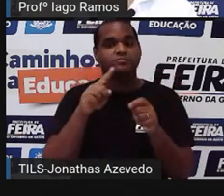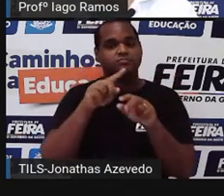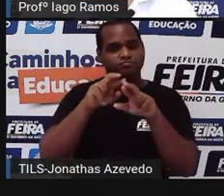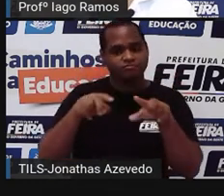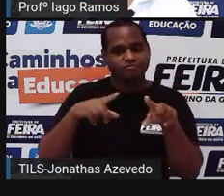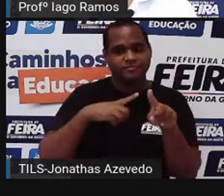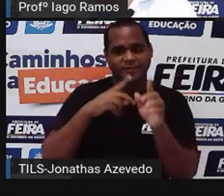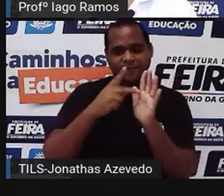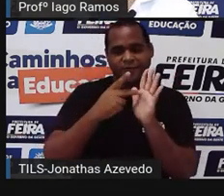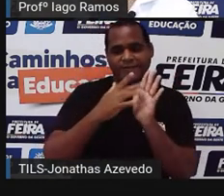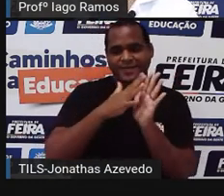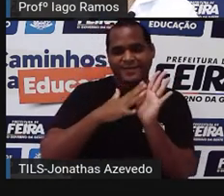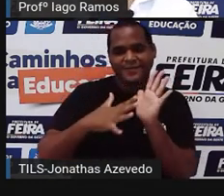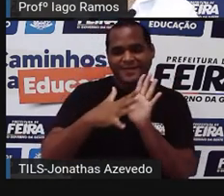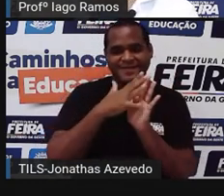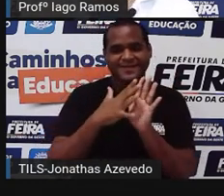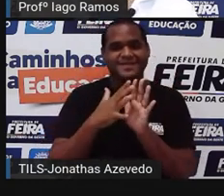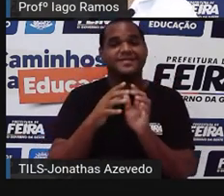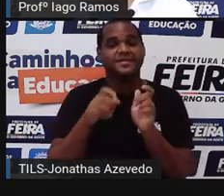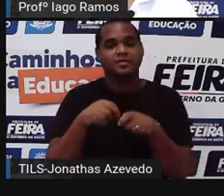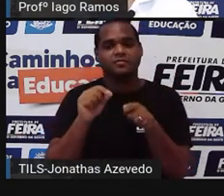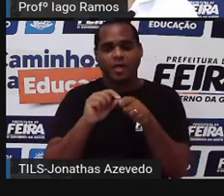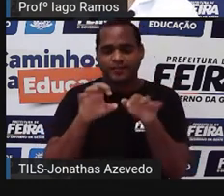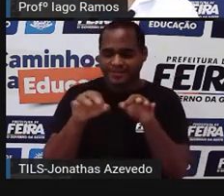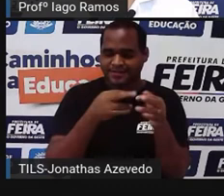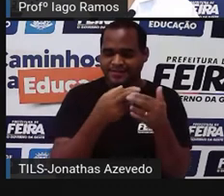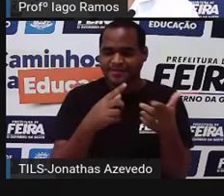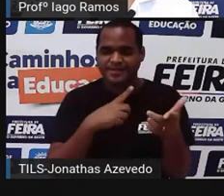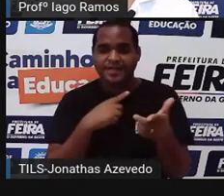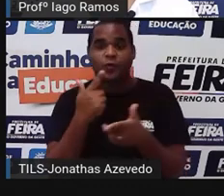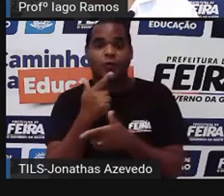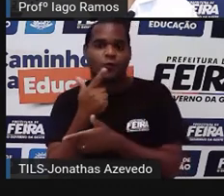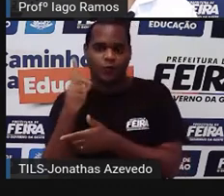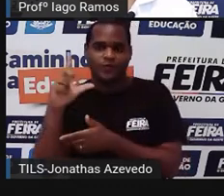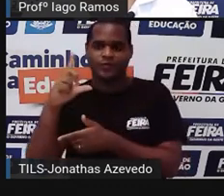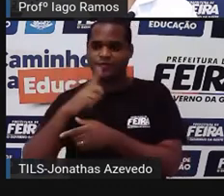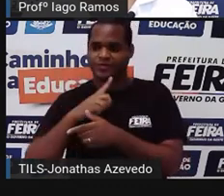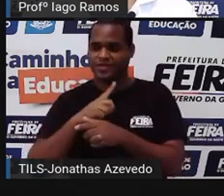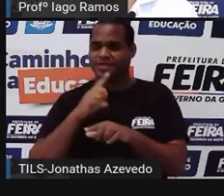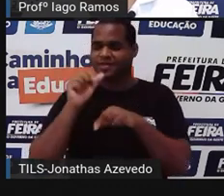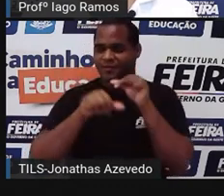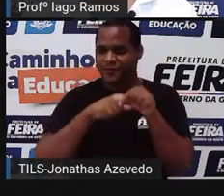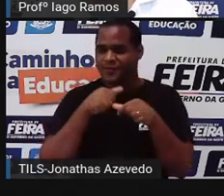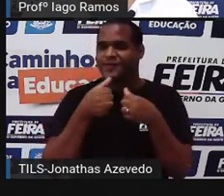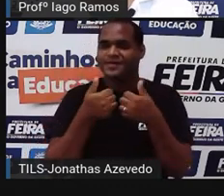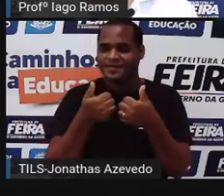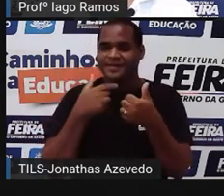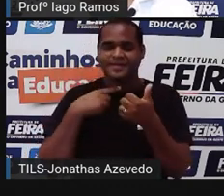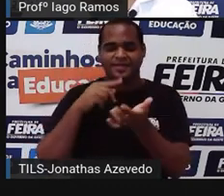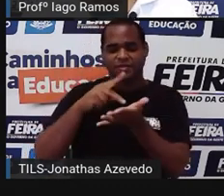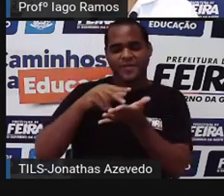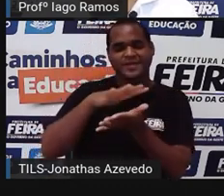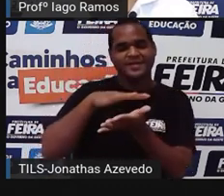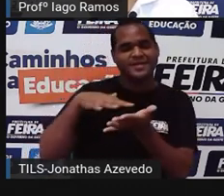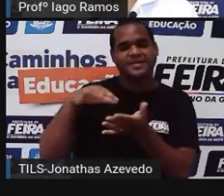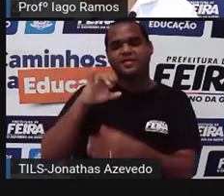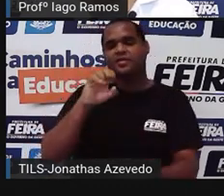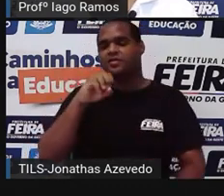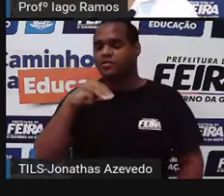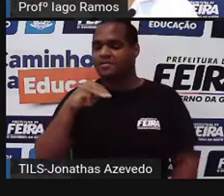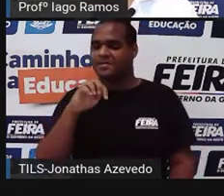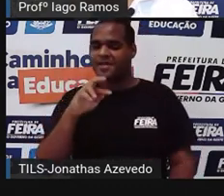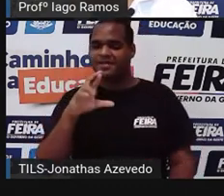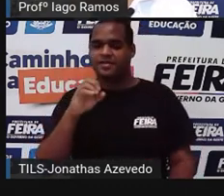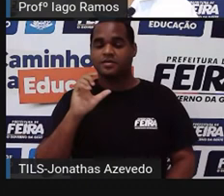tá então é isso que vai ser feito aqui é outro tipo de transformação geométrica isométrica